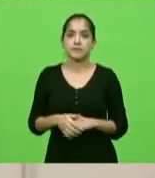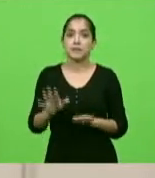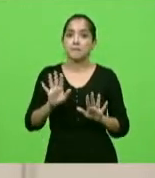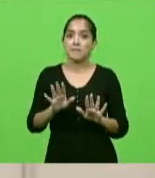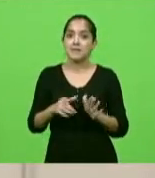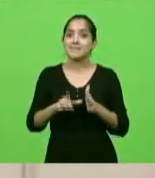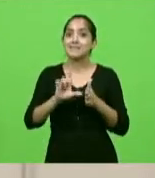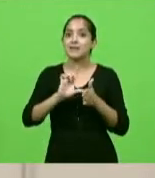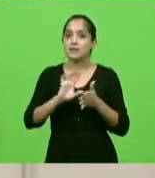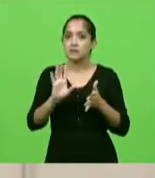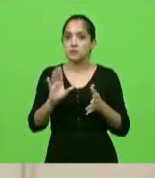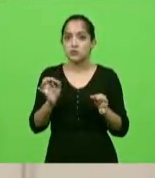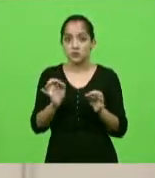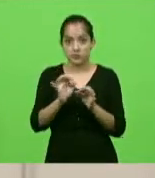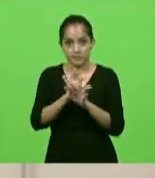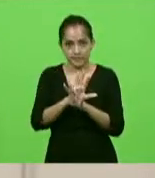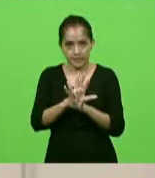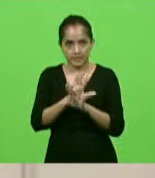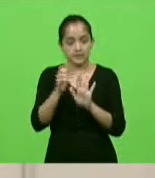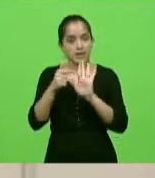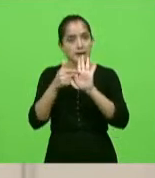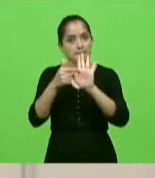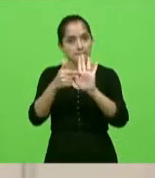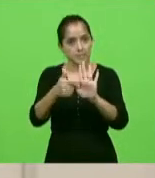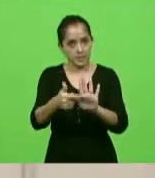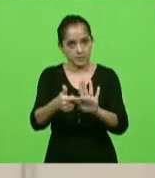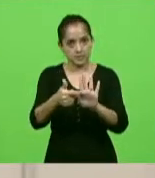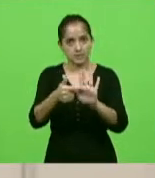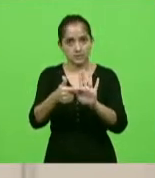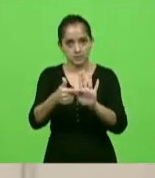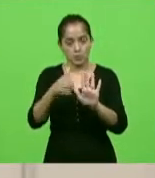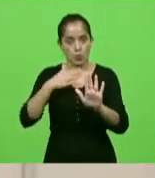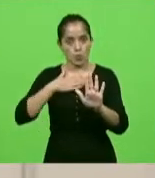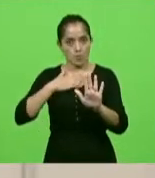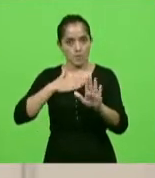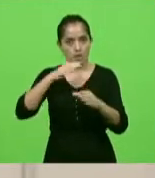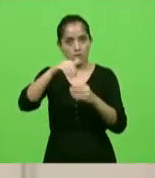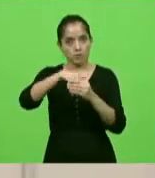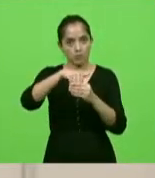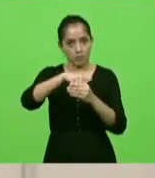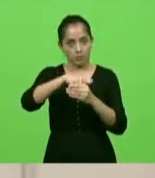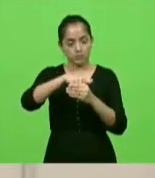Antes de finalizar e apresentar em definitivo o meu voto,